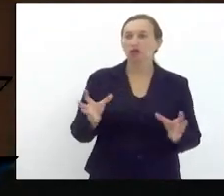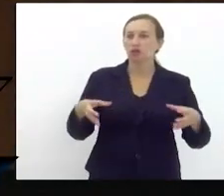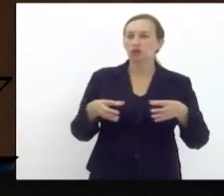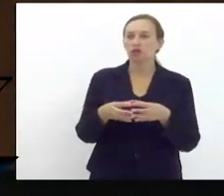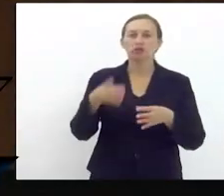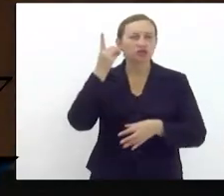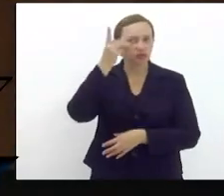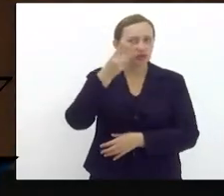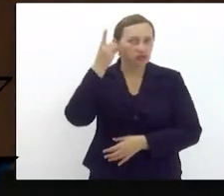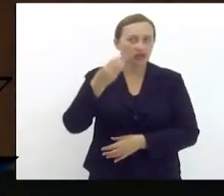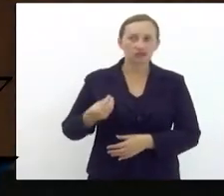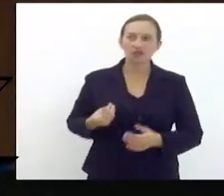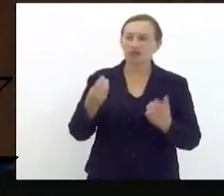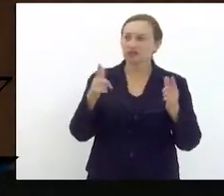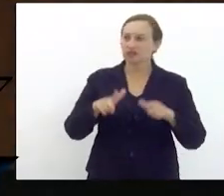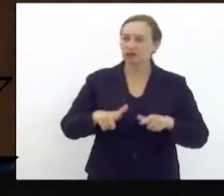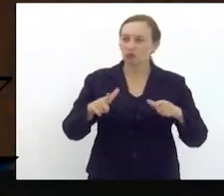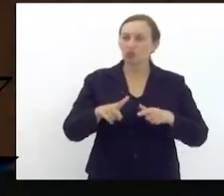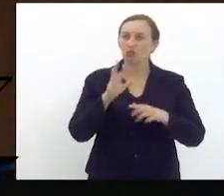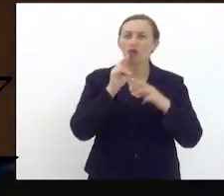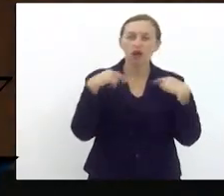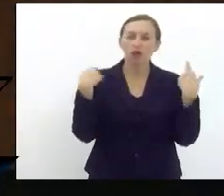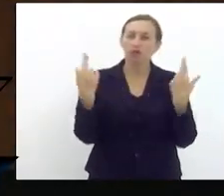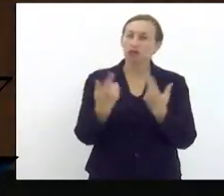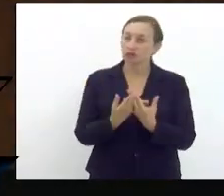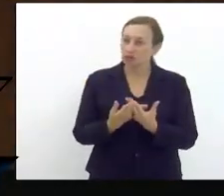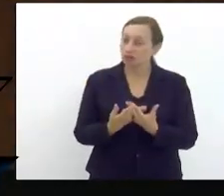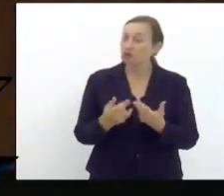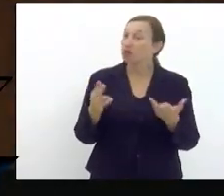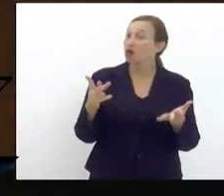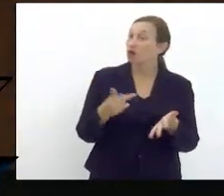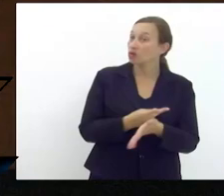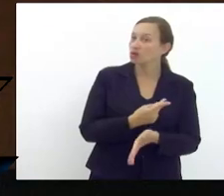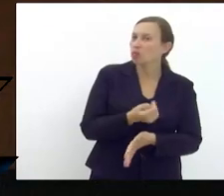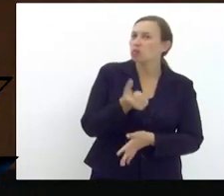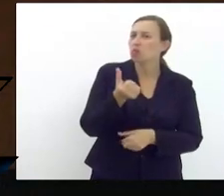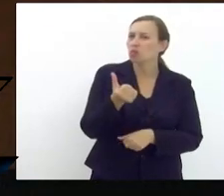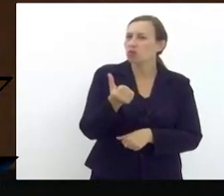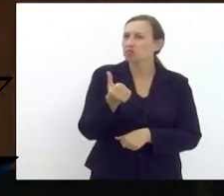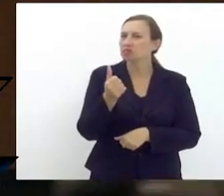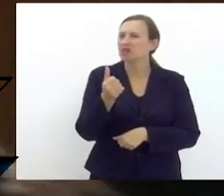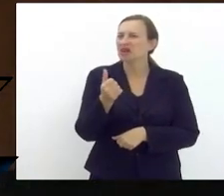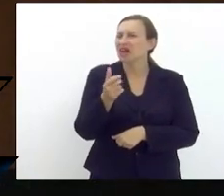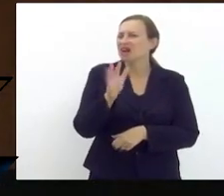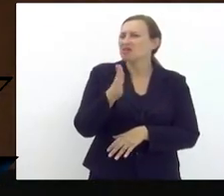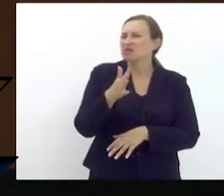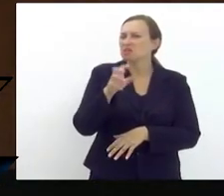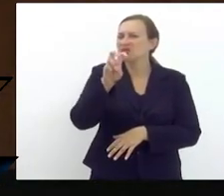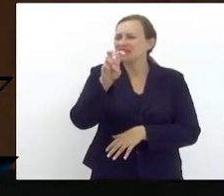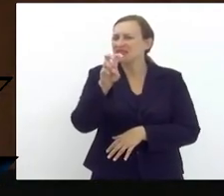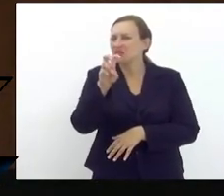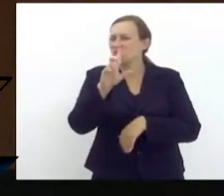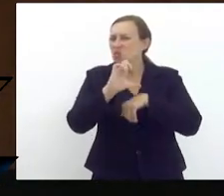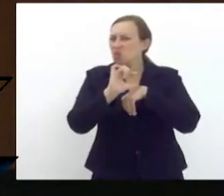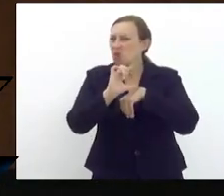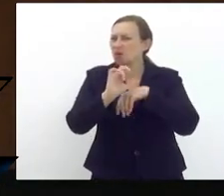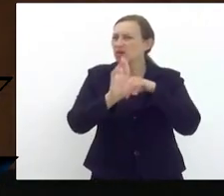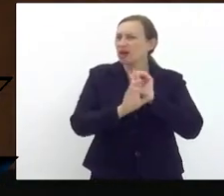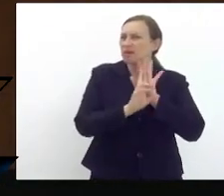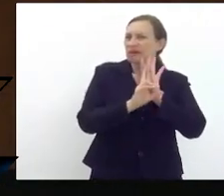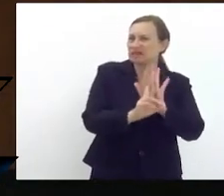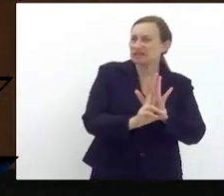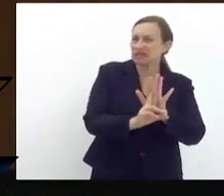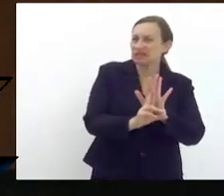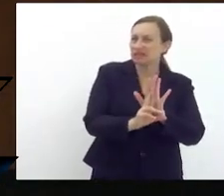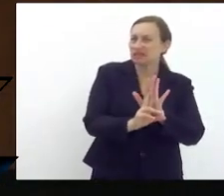dos deputados aqui presentes para uma reunião acontecer um pouco mais tarde a partir das 5 horas com uma representação